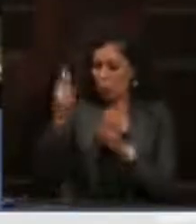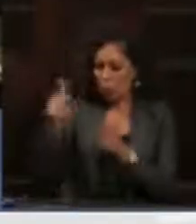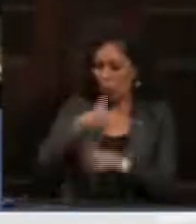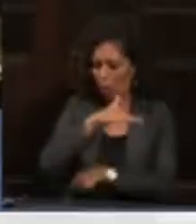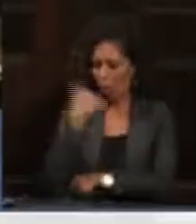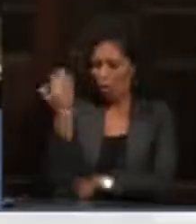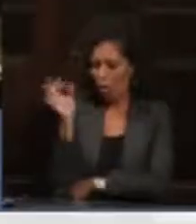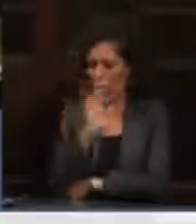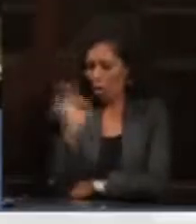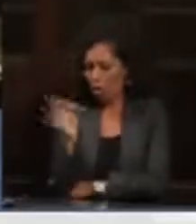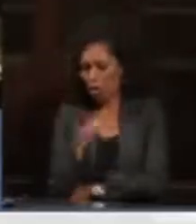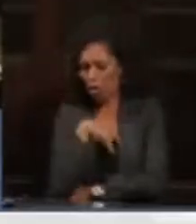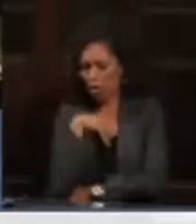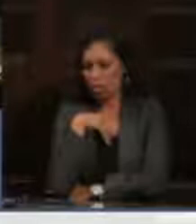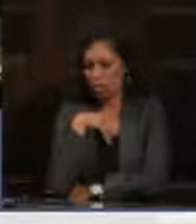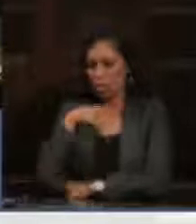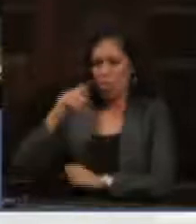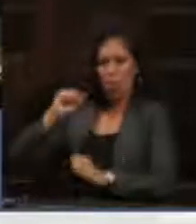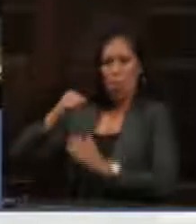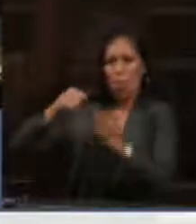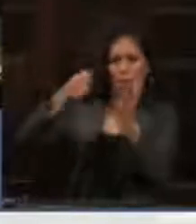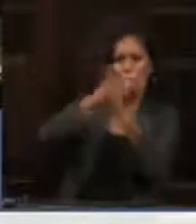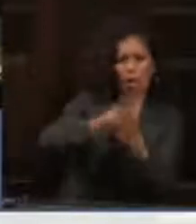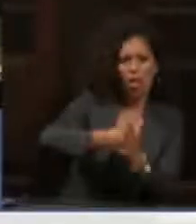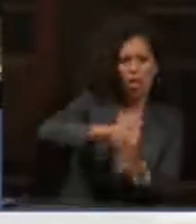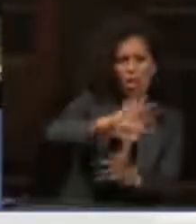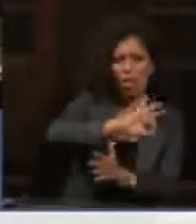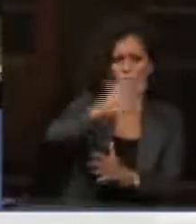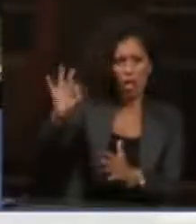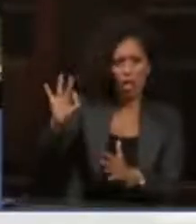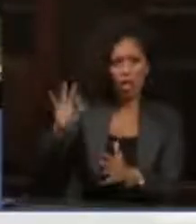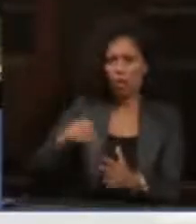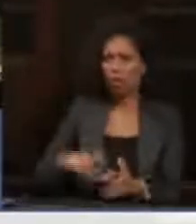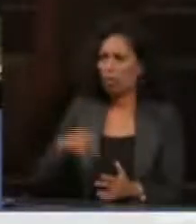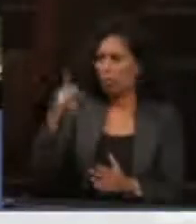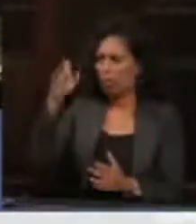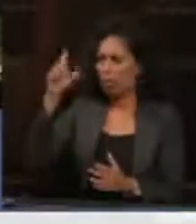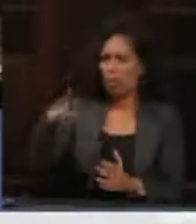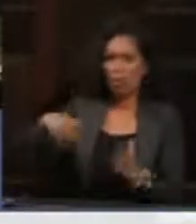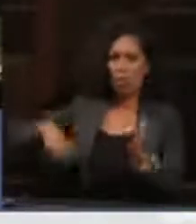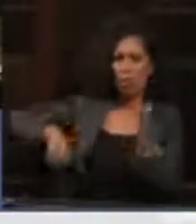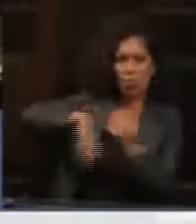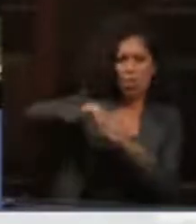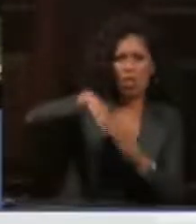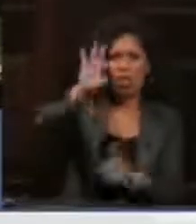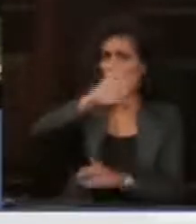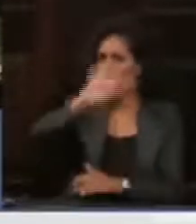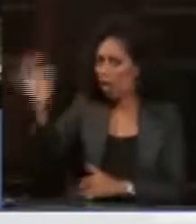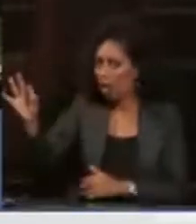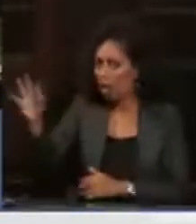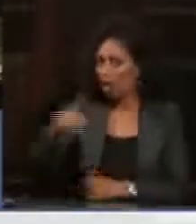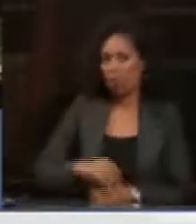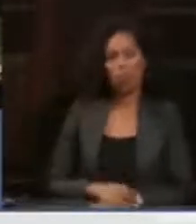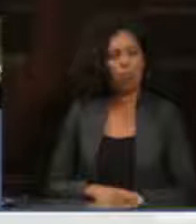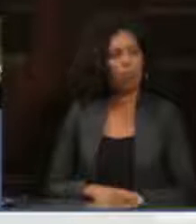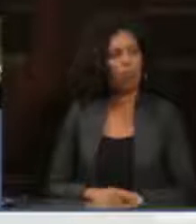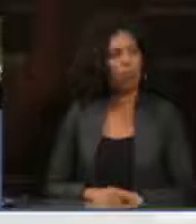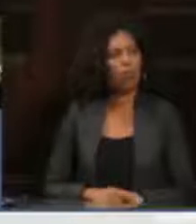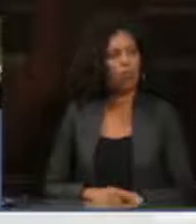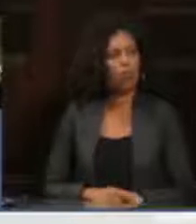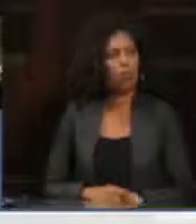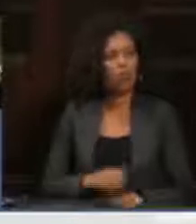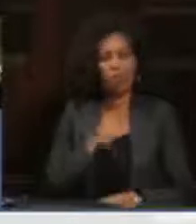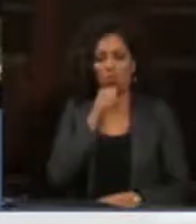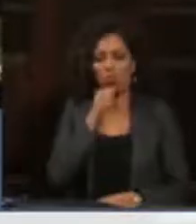morte, sem pé na porta, sem nenhum tipo de interrupção de aula,